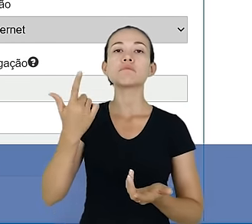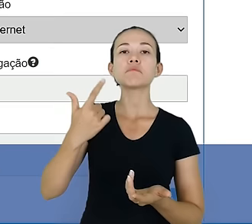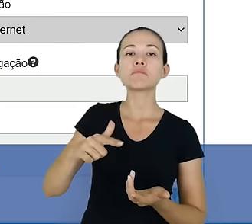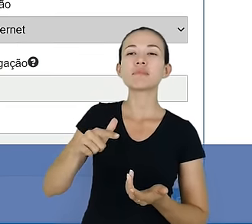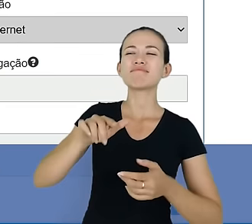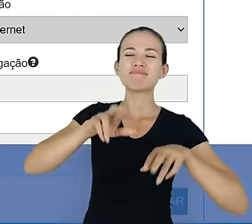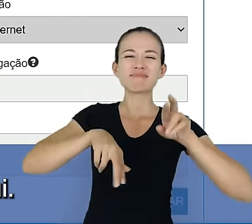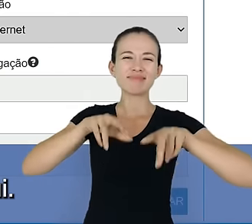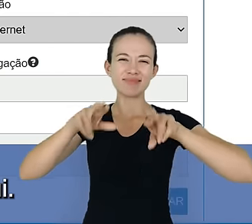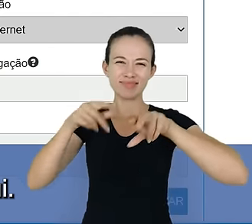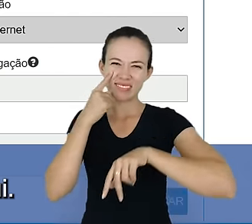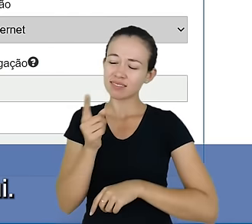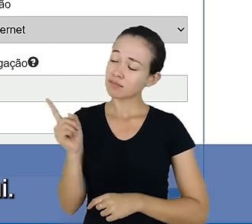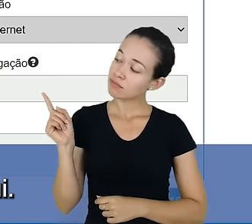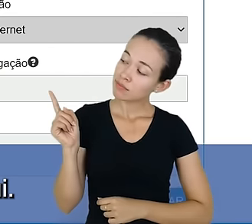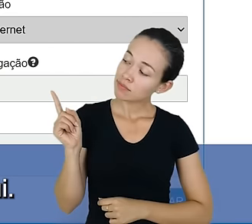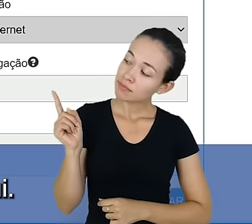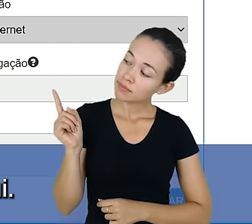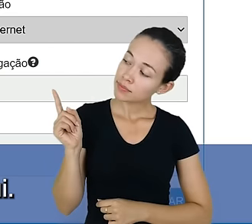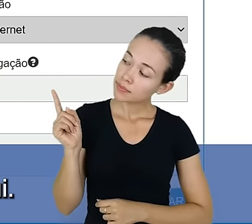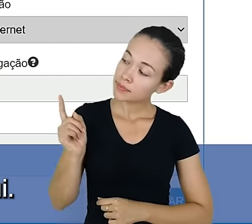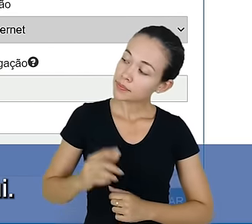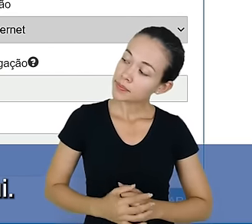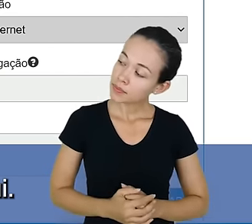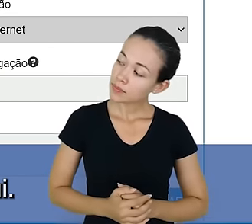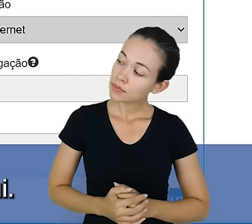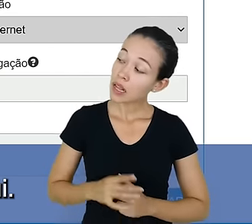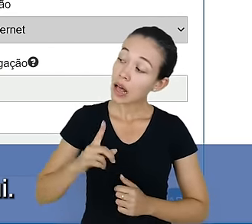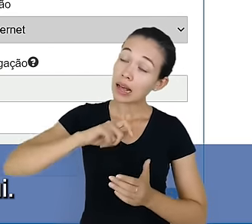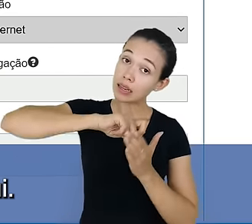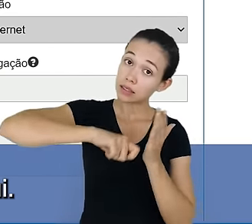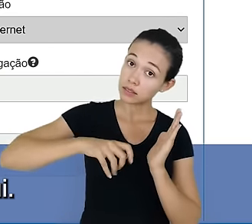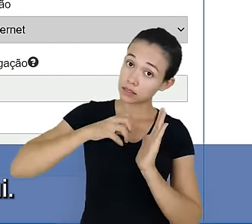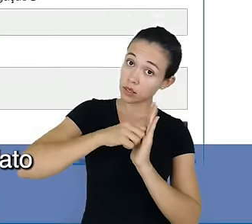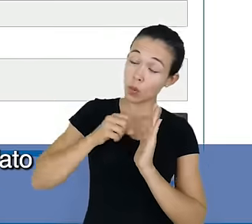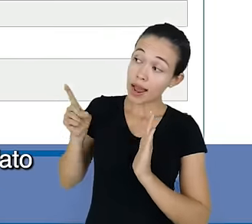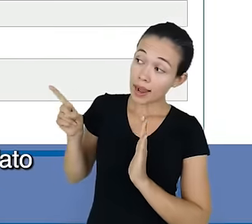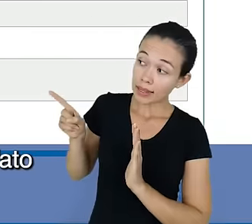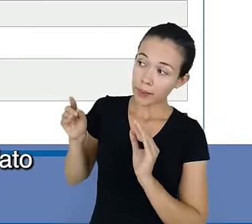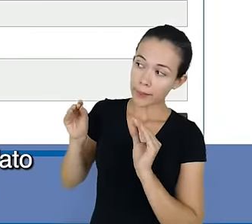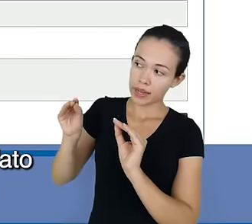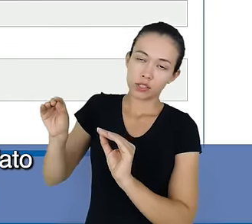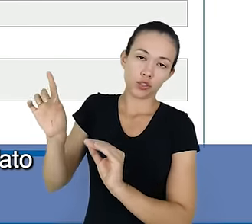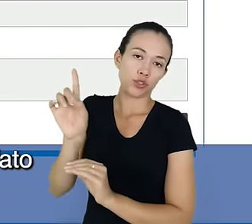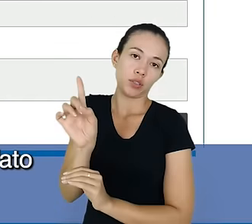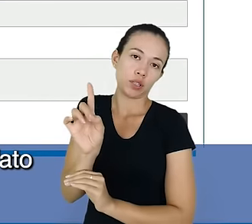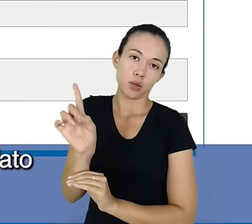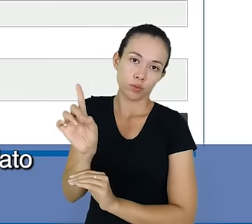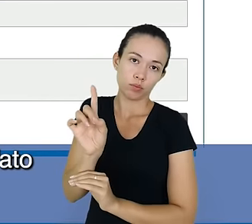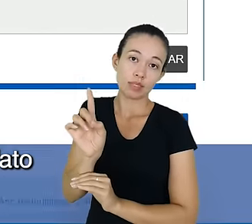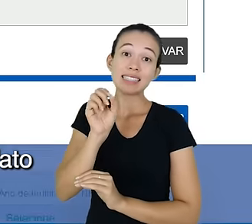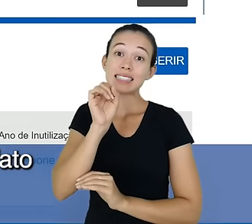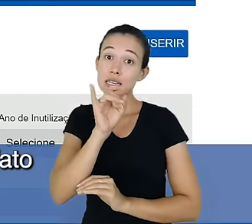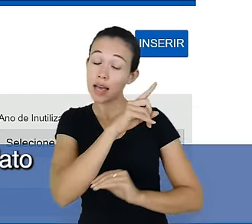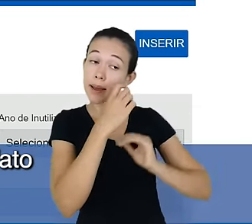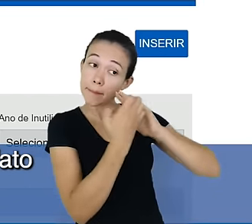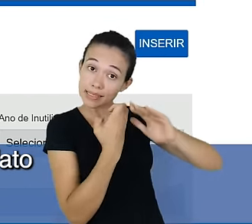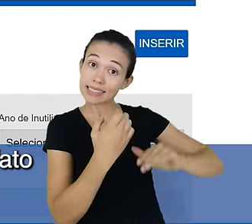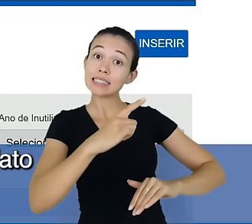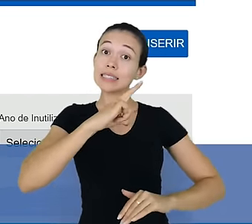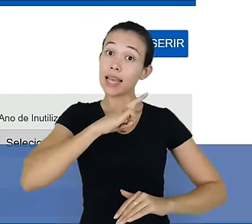essa inscrição de substituto tributário normalmente não se preenche isso aqui só se a pessoa se a empresa tiver de fato a